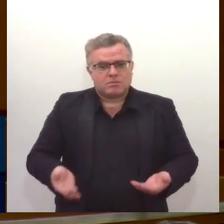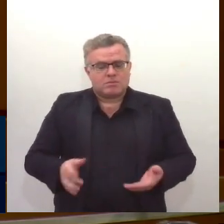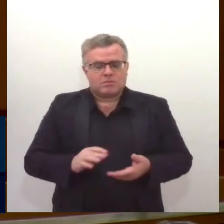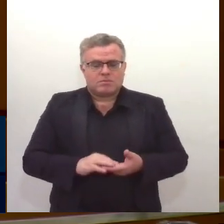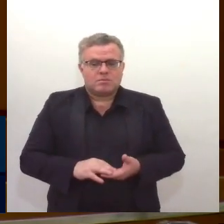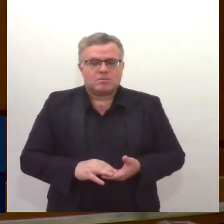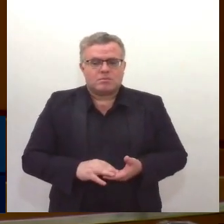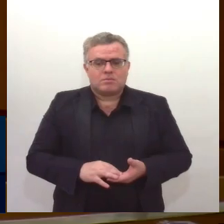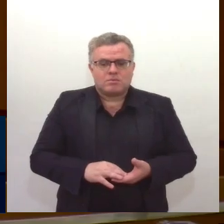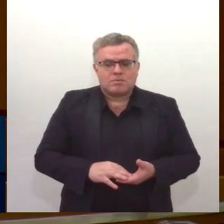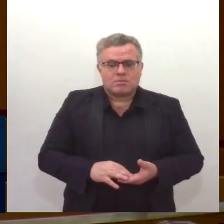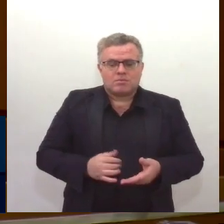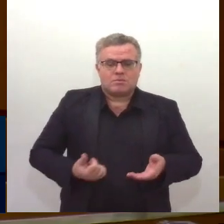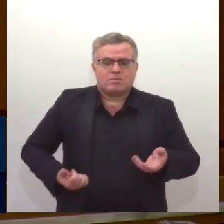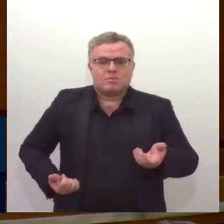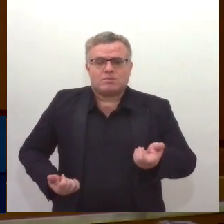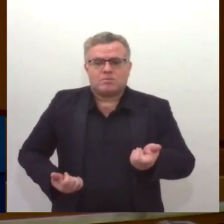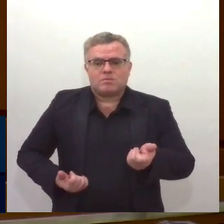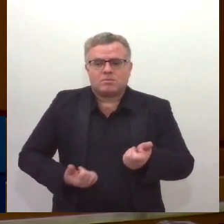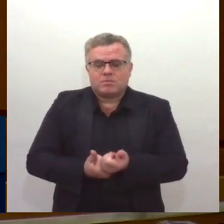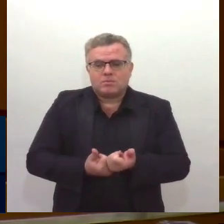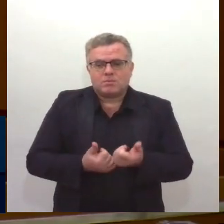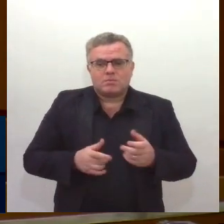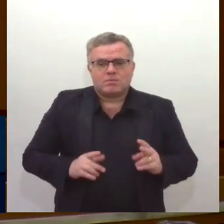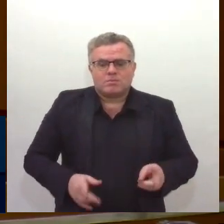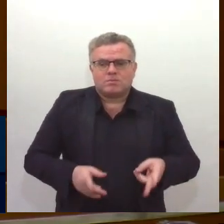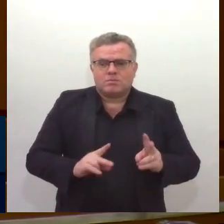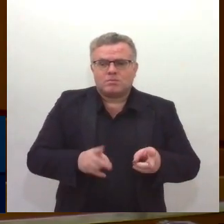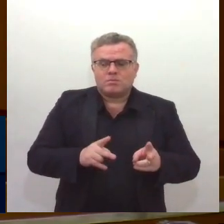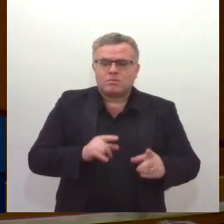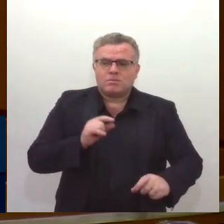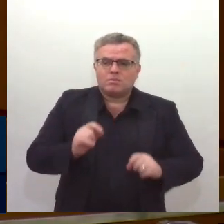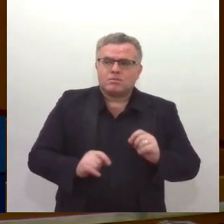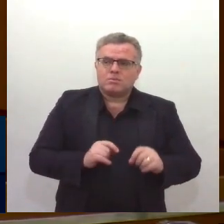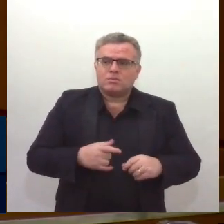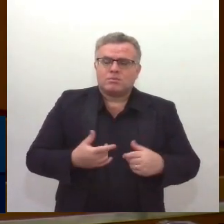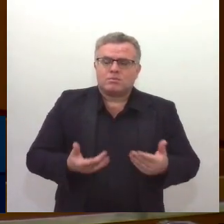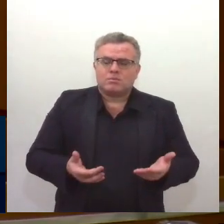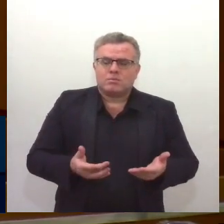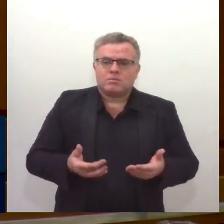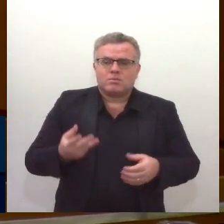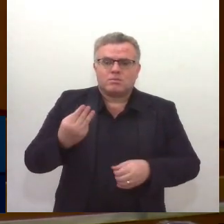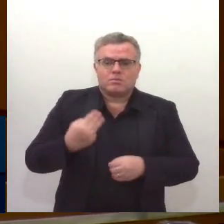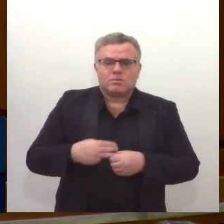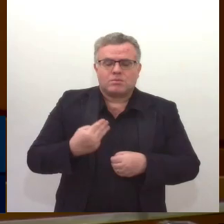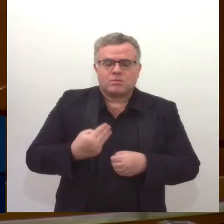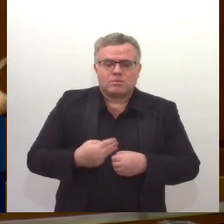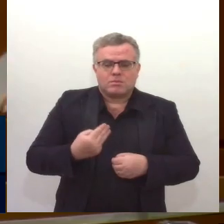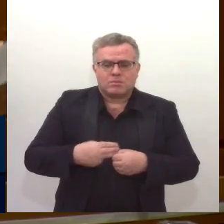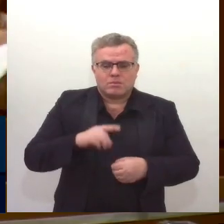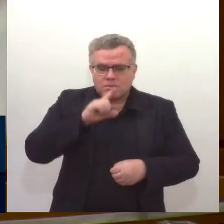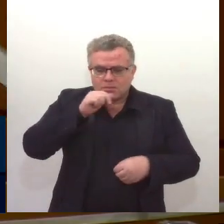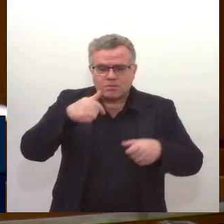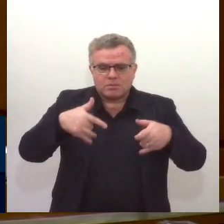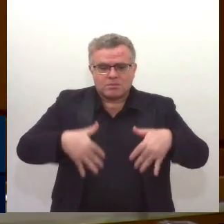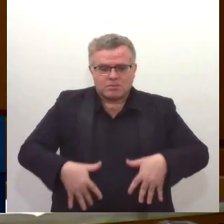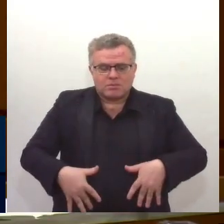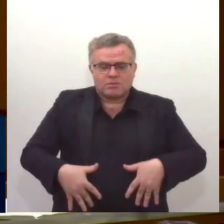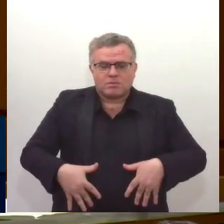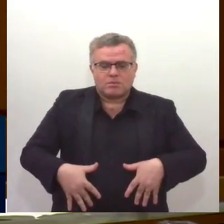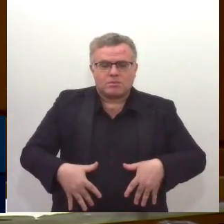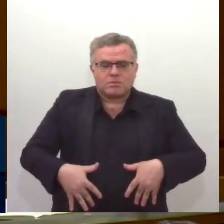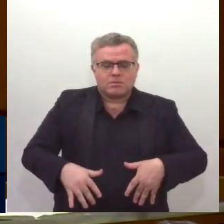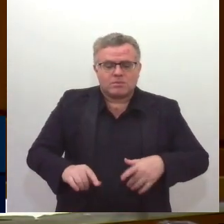às professoras e professores lá do município de Canindé de São Francisco. Falando em educação, senhor